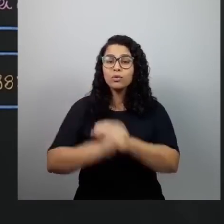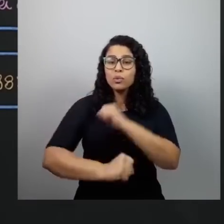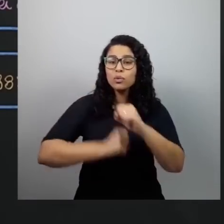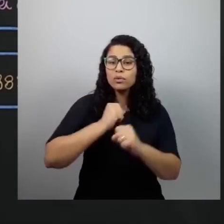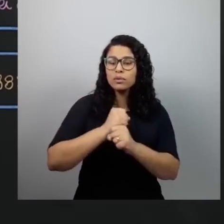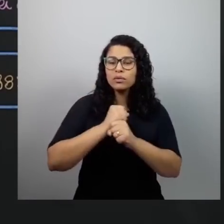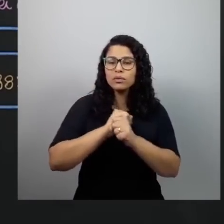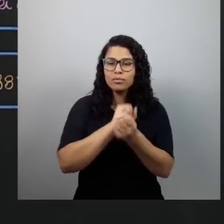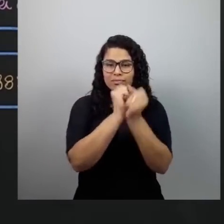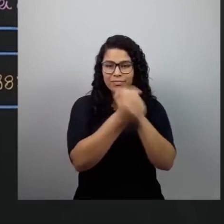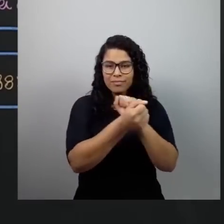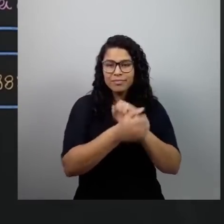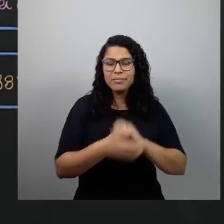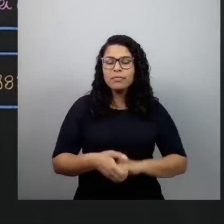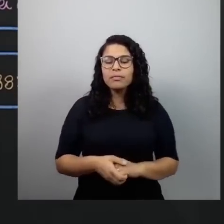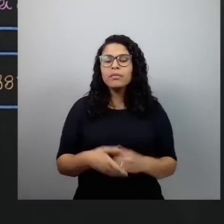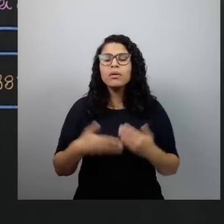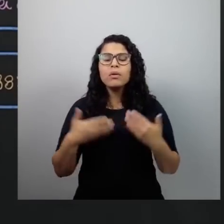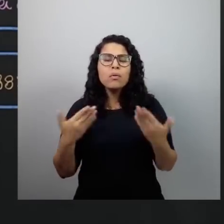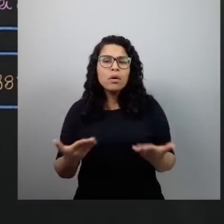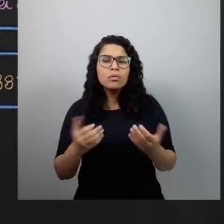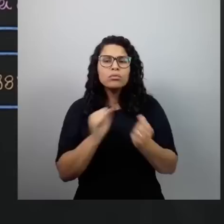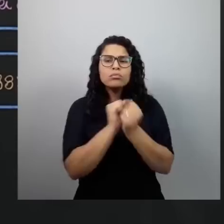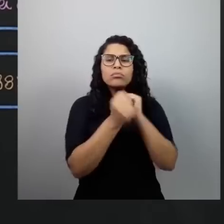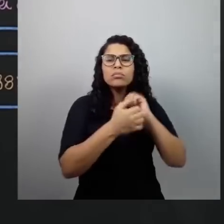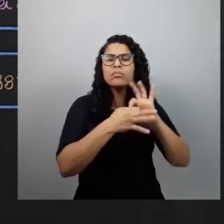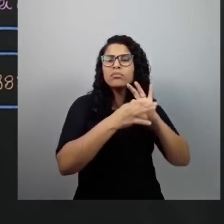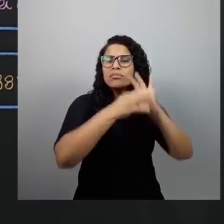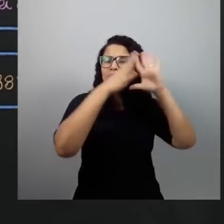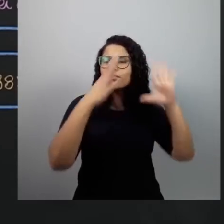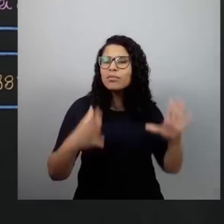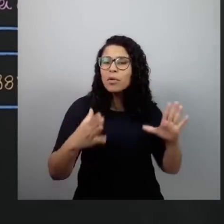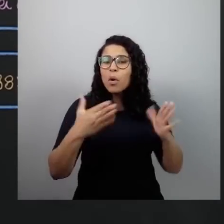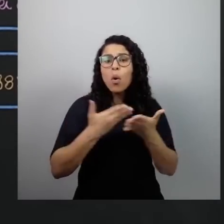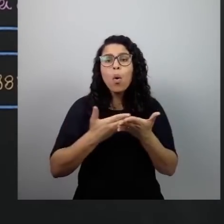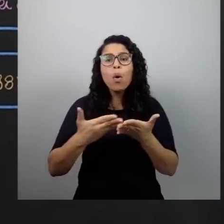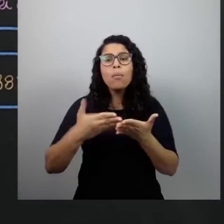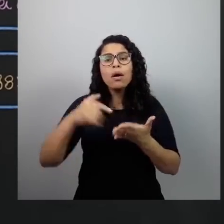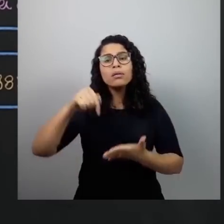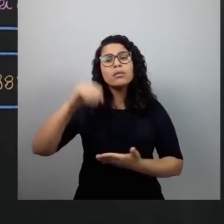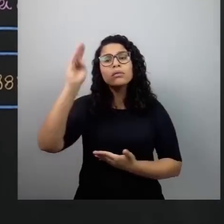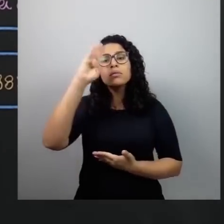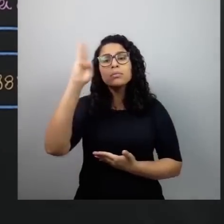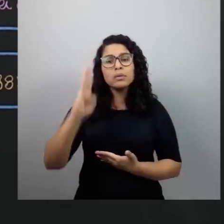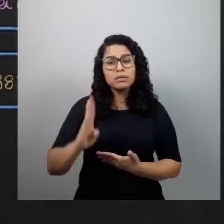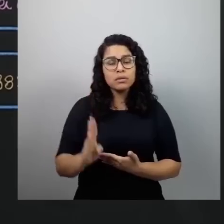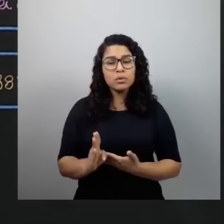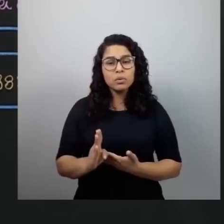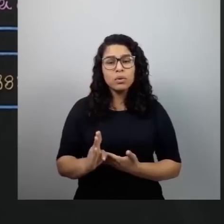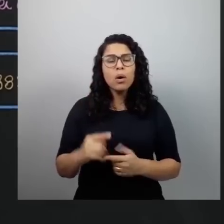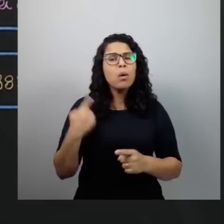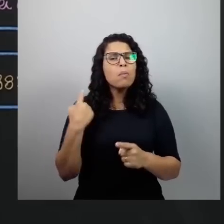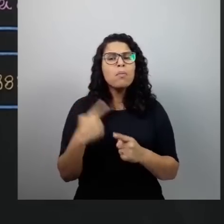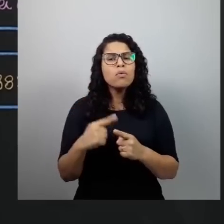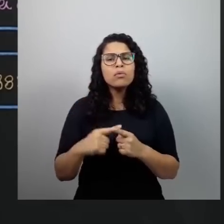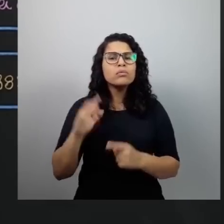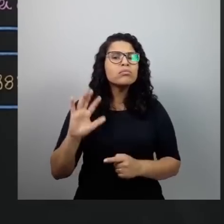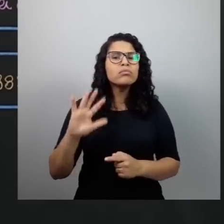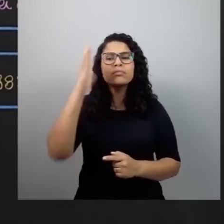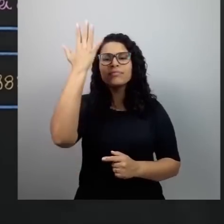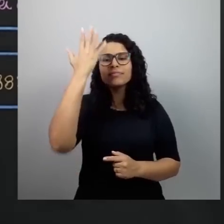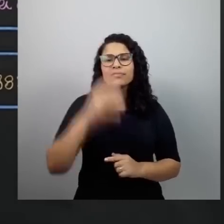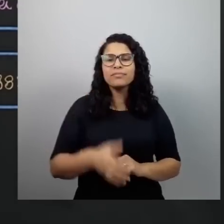escravidão. Quando é que o tema da abolição começa a entrar em pauta no Brasil e por que que isso